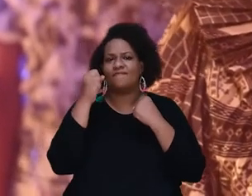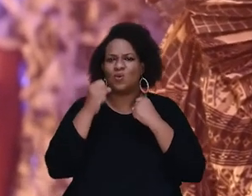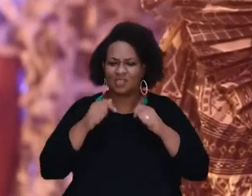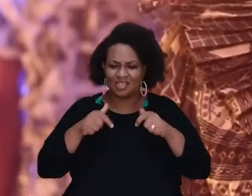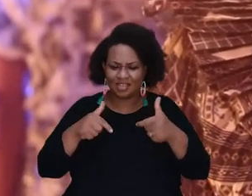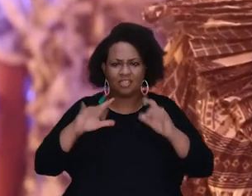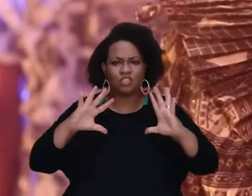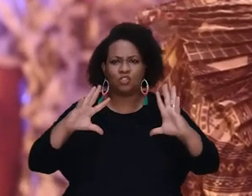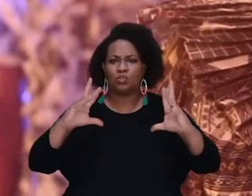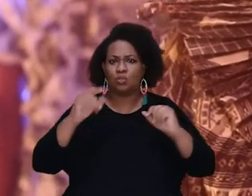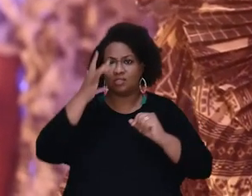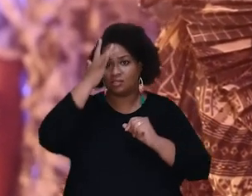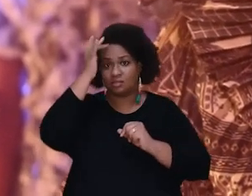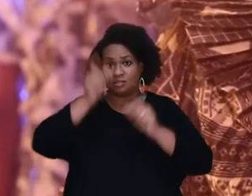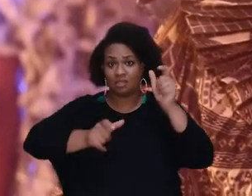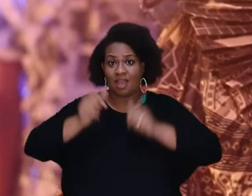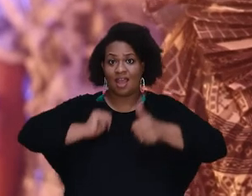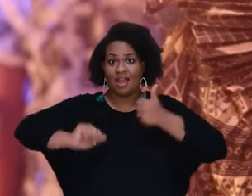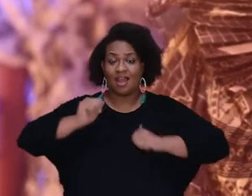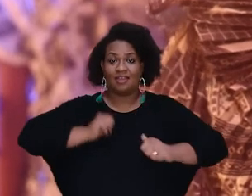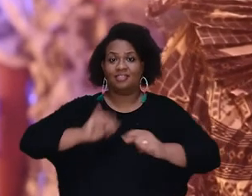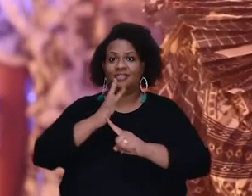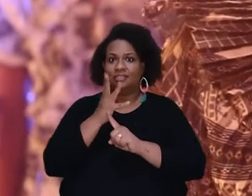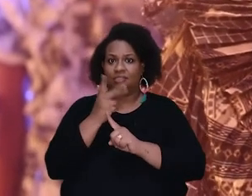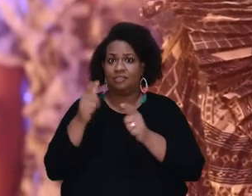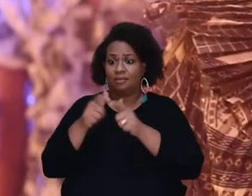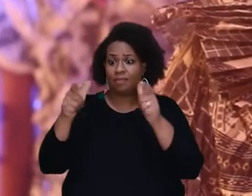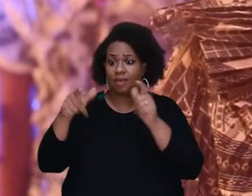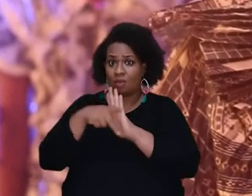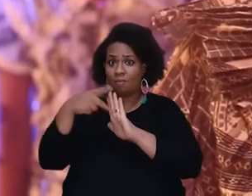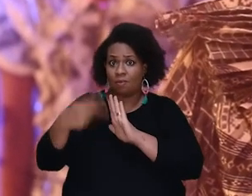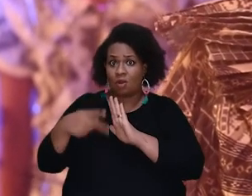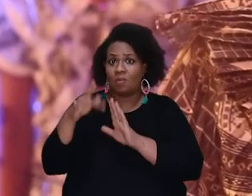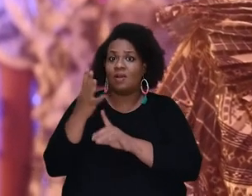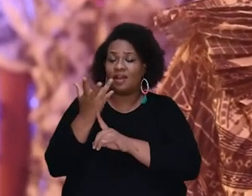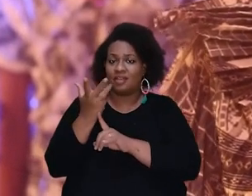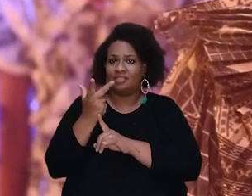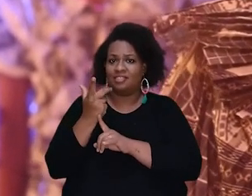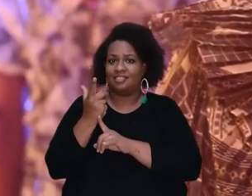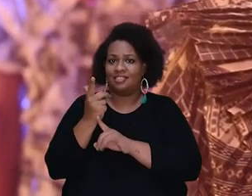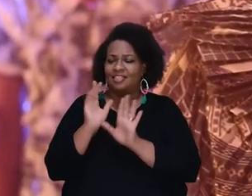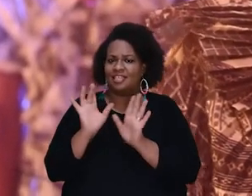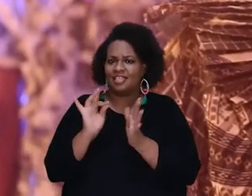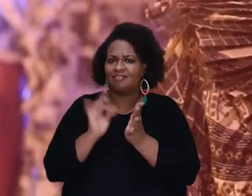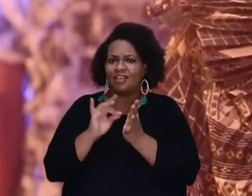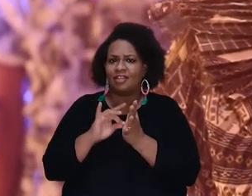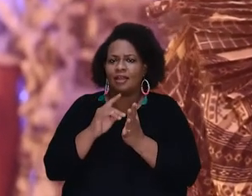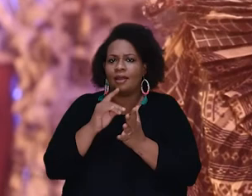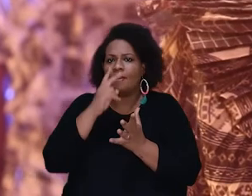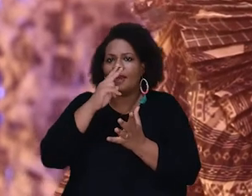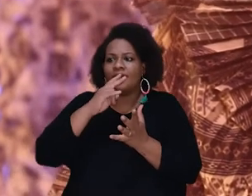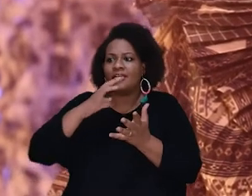de todos os artistas, de grande parte dos artistas, e que praticamente nos